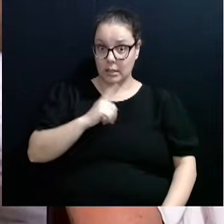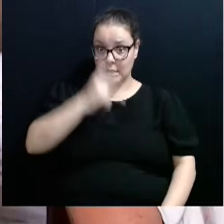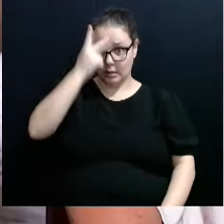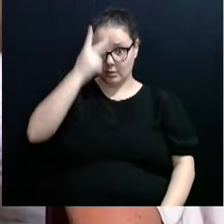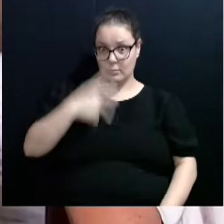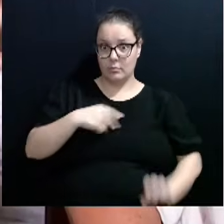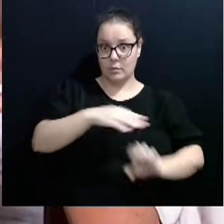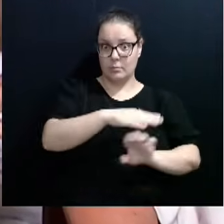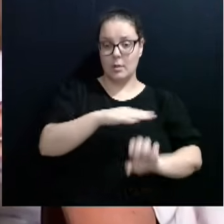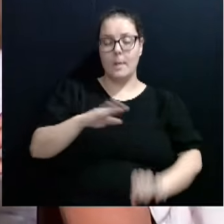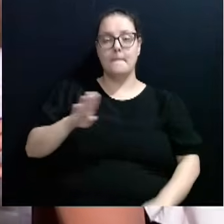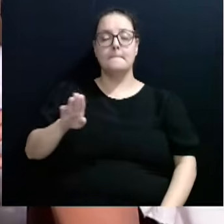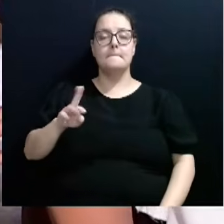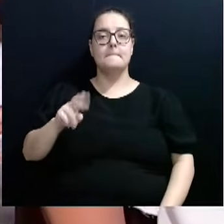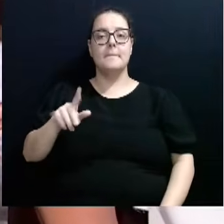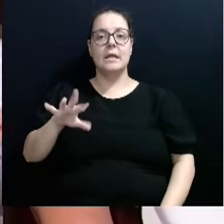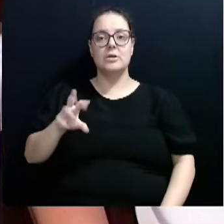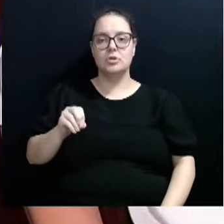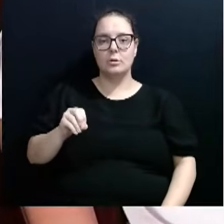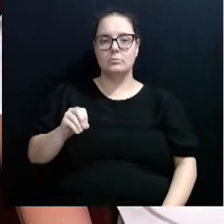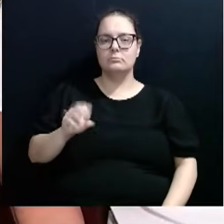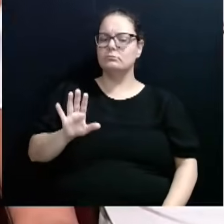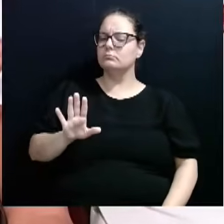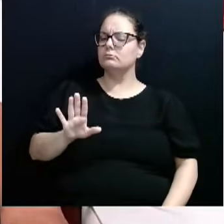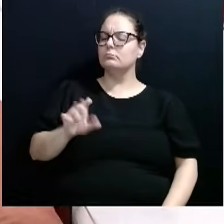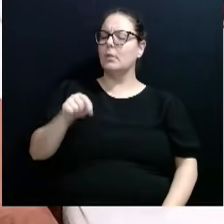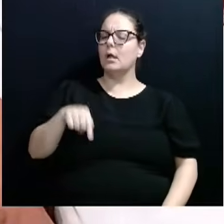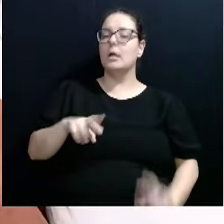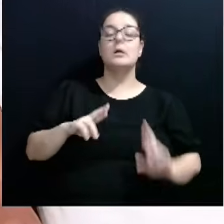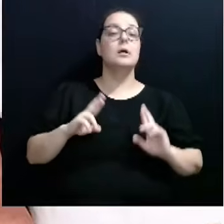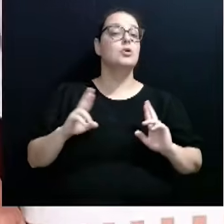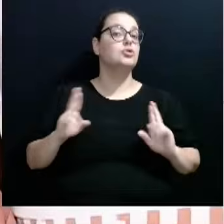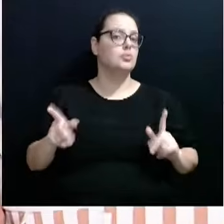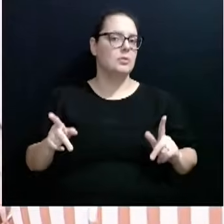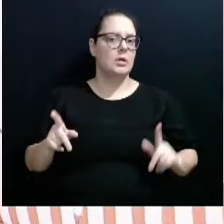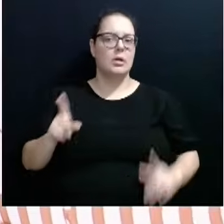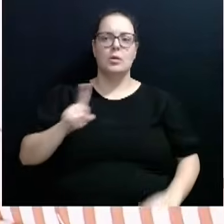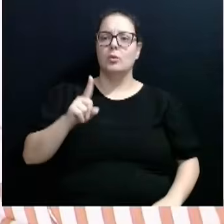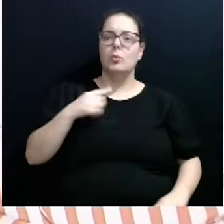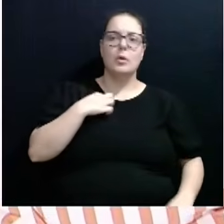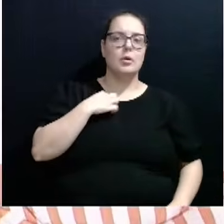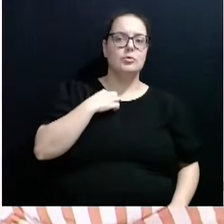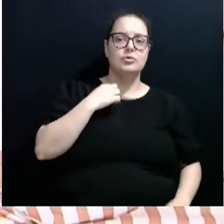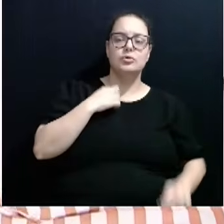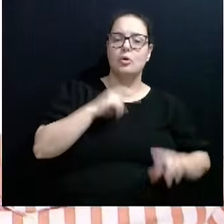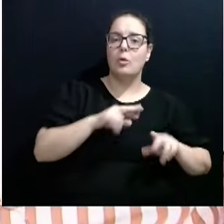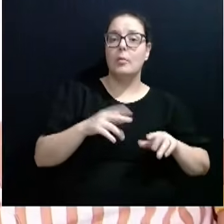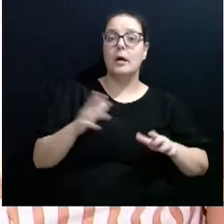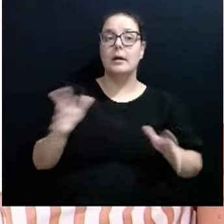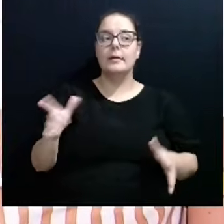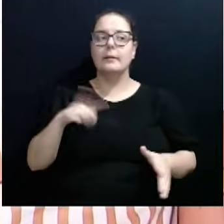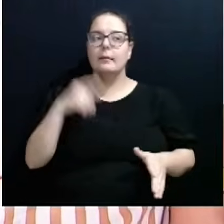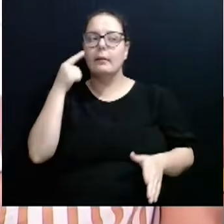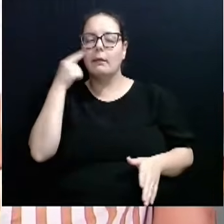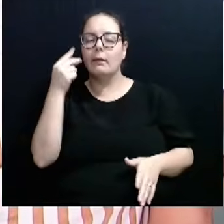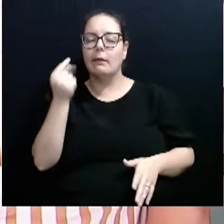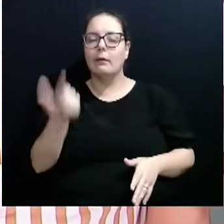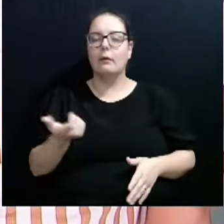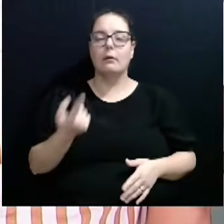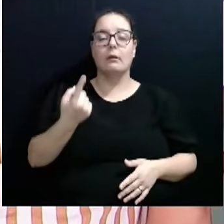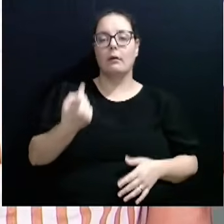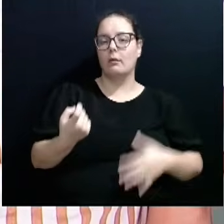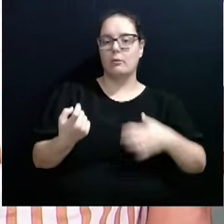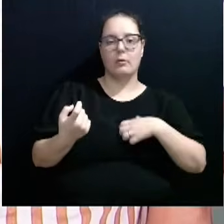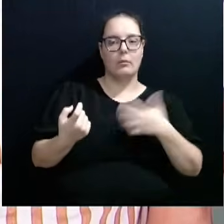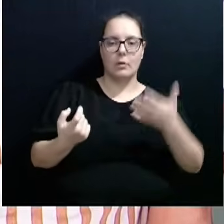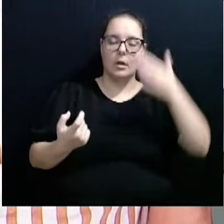olha só, esse brechó é diferente. Não é aquele de roupas que muitas vezes a gente tem essa ideia de que é a única forma de ter esse